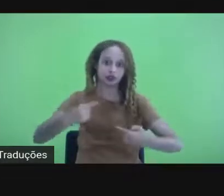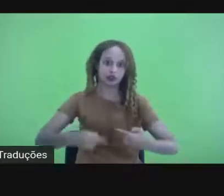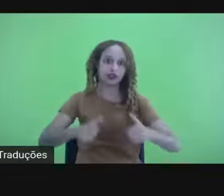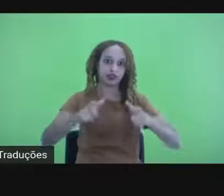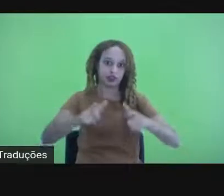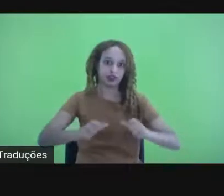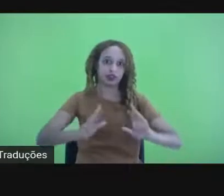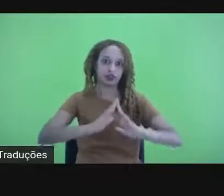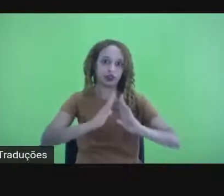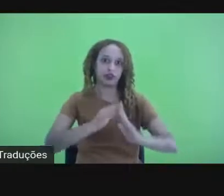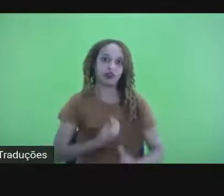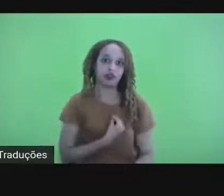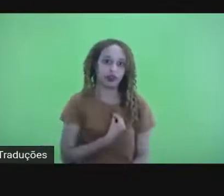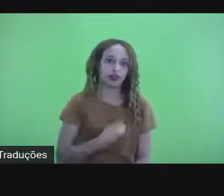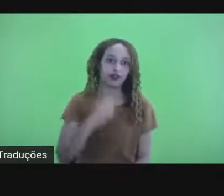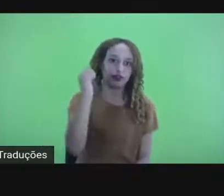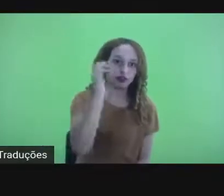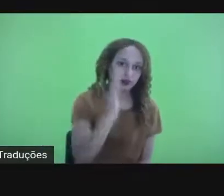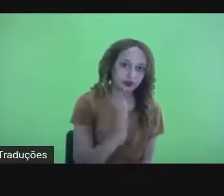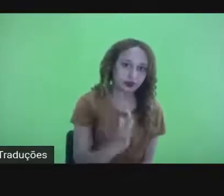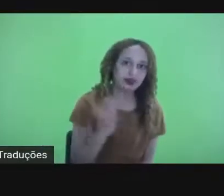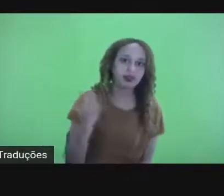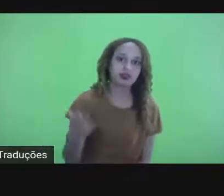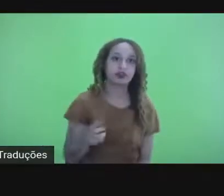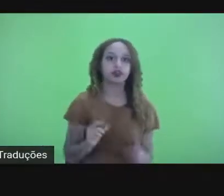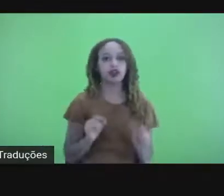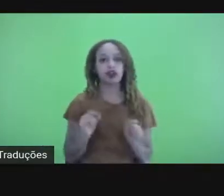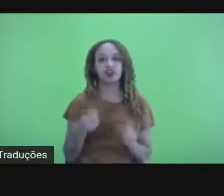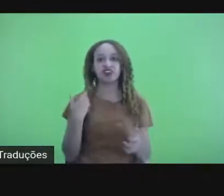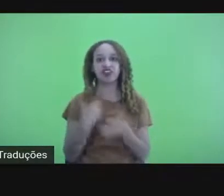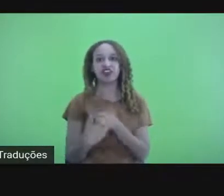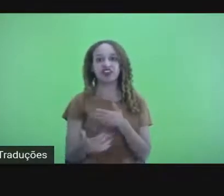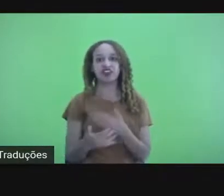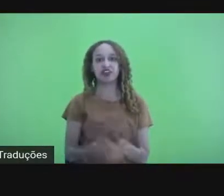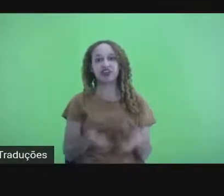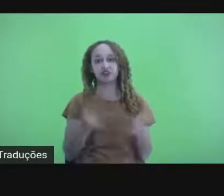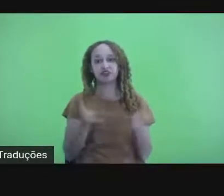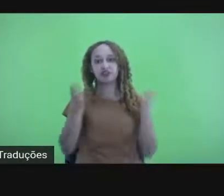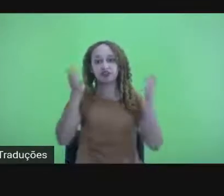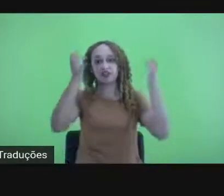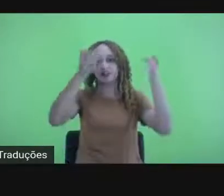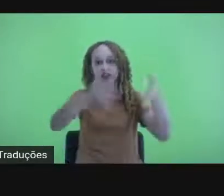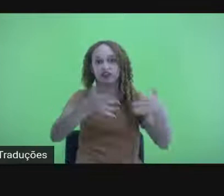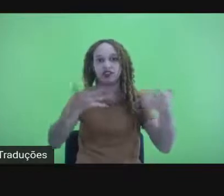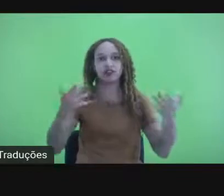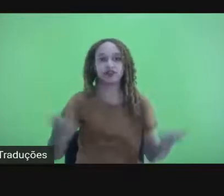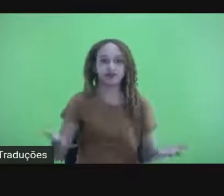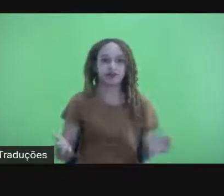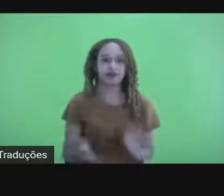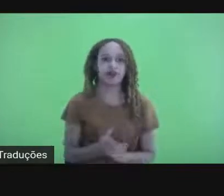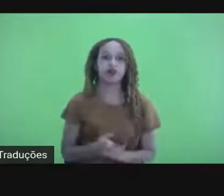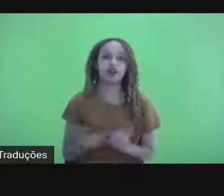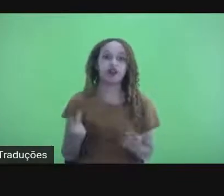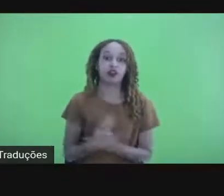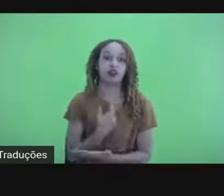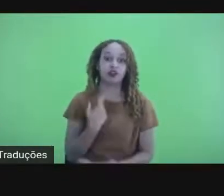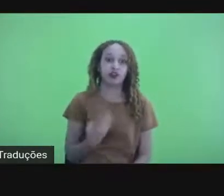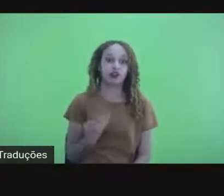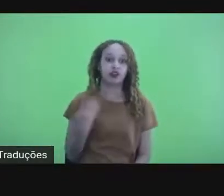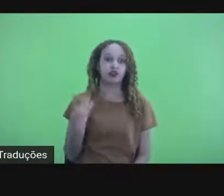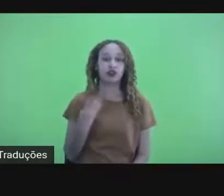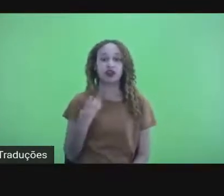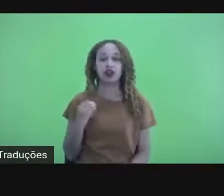no pós-abolição, a negritude foi colocada à revelia. Né, o que a gente recebeu por quase 4 séculos de